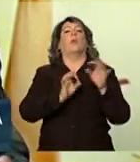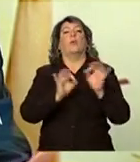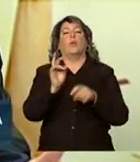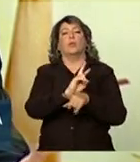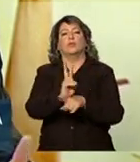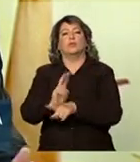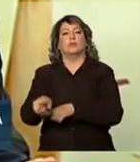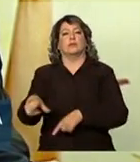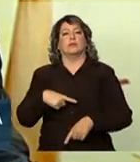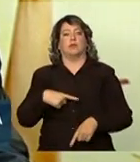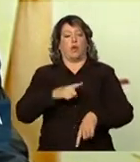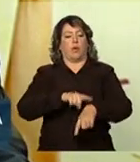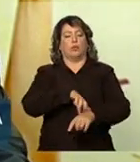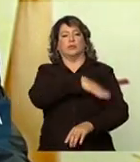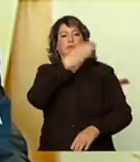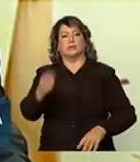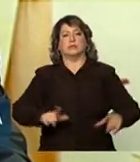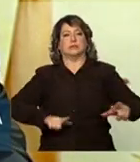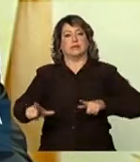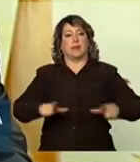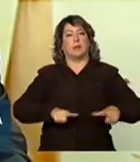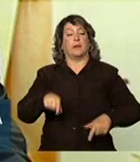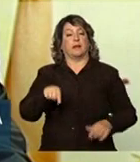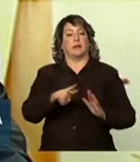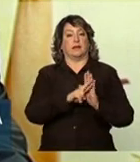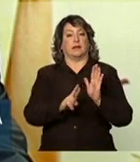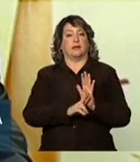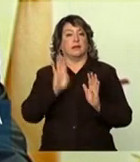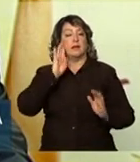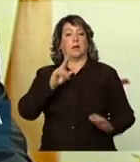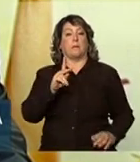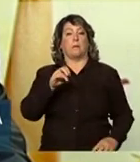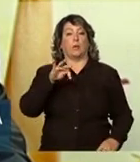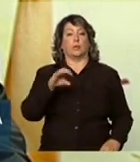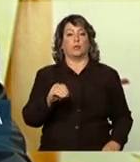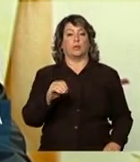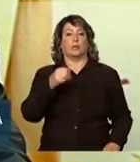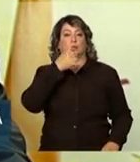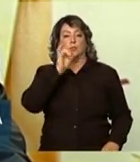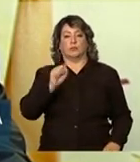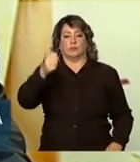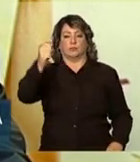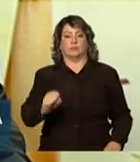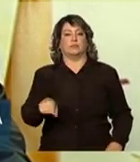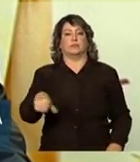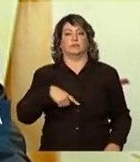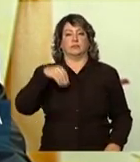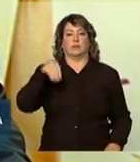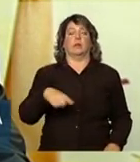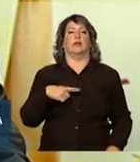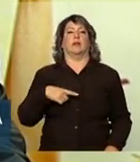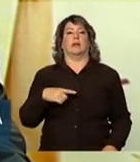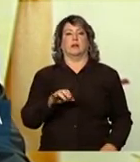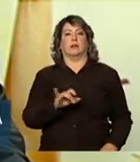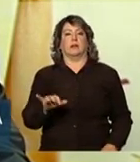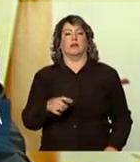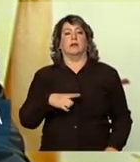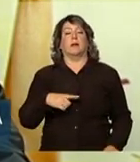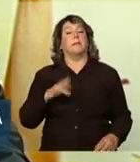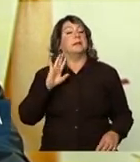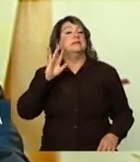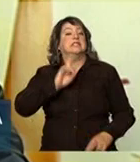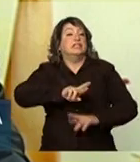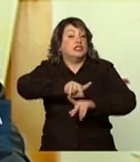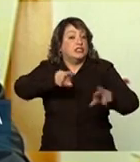trabalho por meio do mecanismo que foi estabelecido, né, que é o ponto eletrônico, mas também adequando os tipos de jornadas de trabalho.